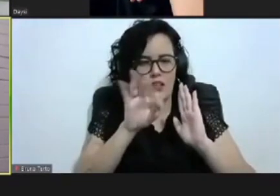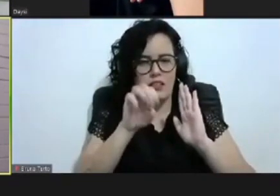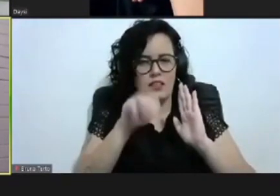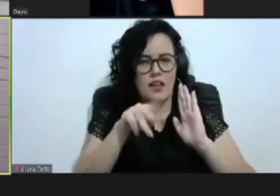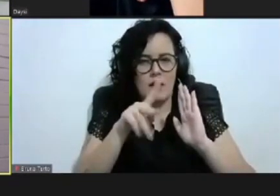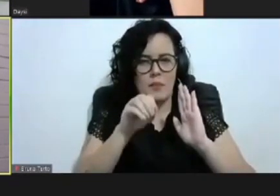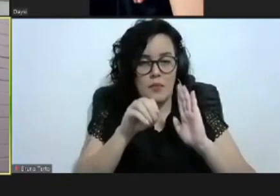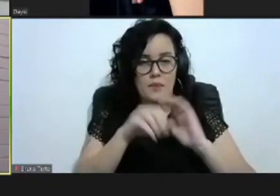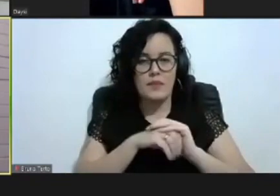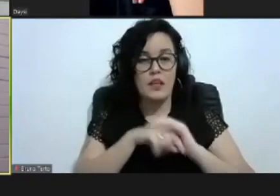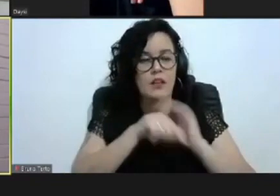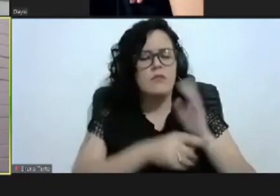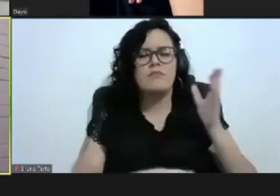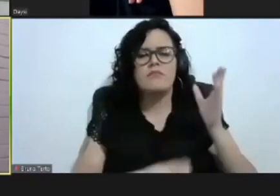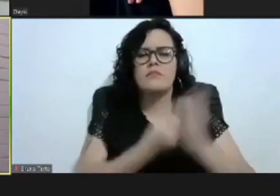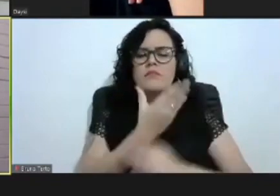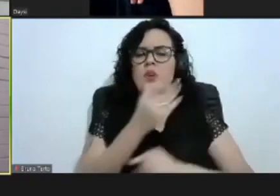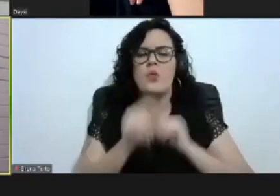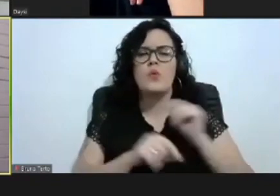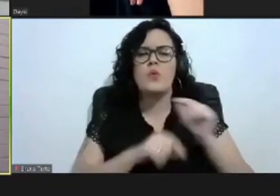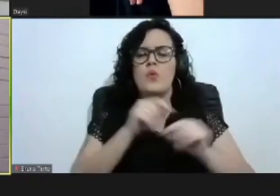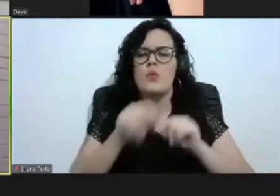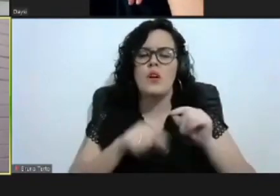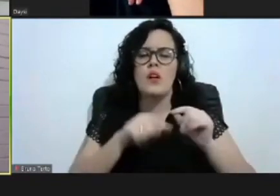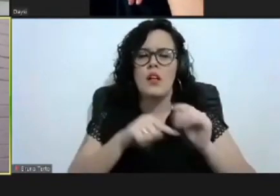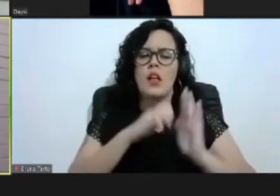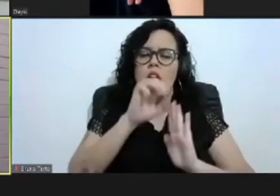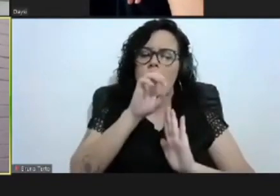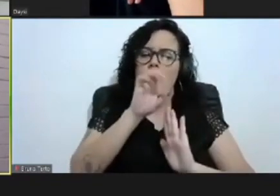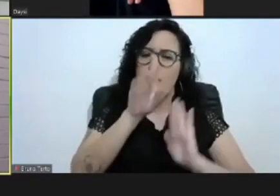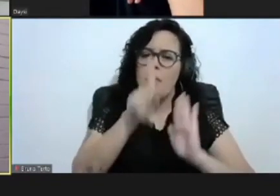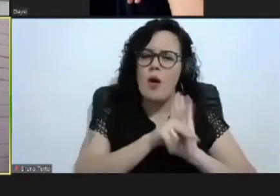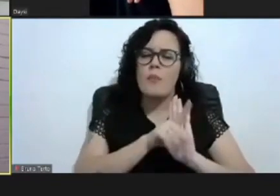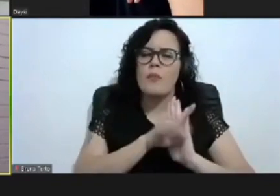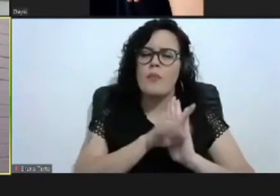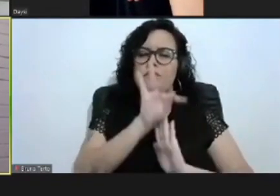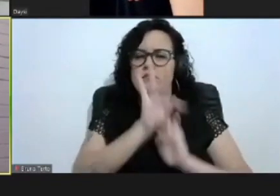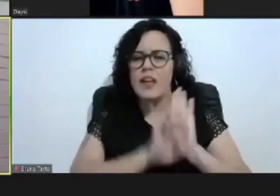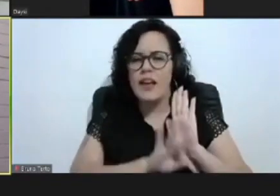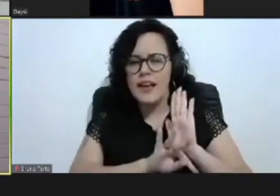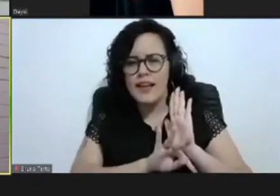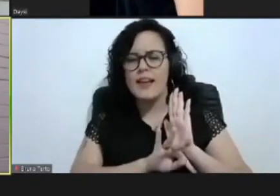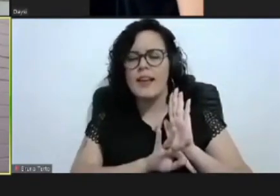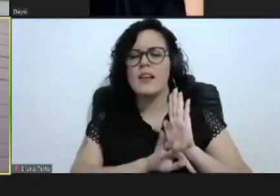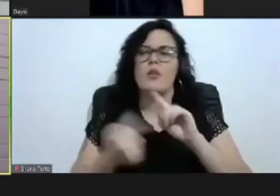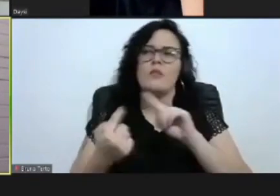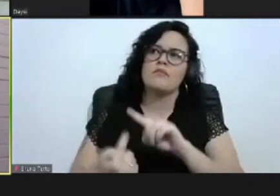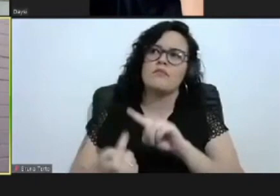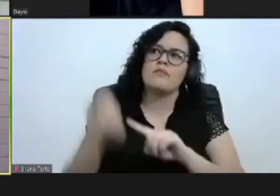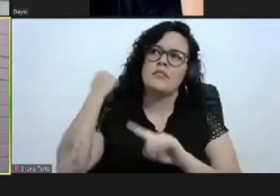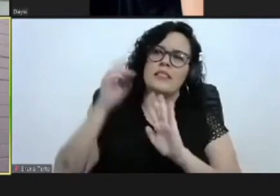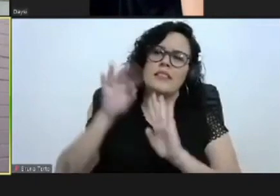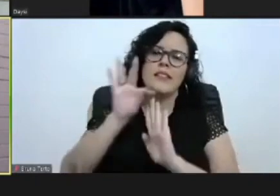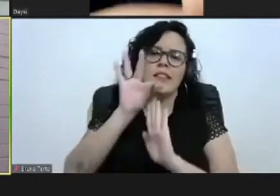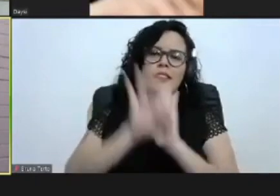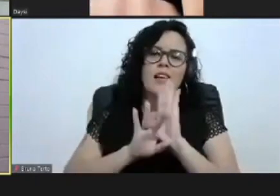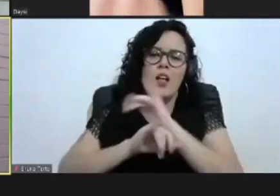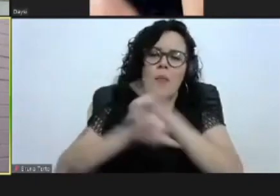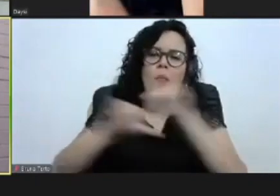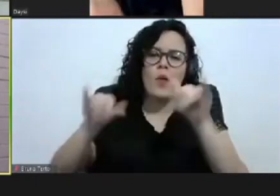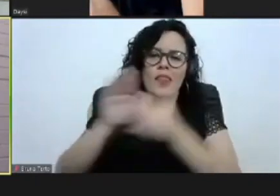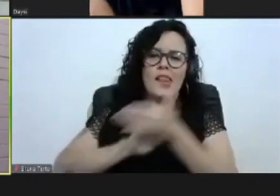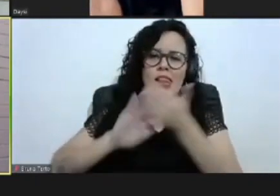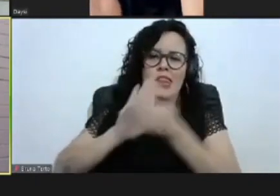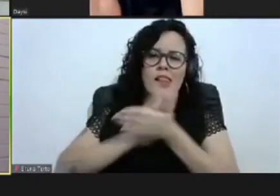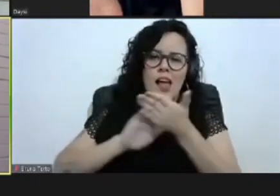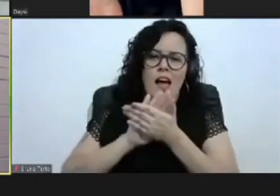ideia de que seria uma editora mais para publicar textos, resgatar textos clássicos não publicados ou publicados há